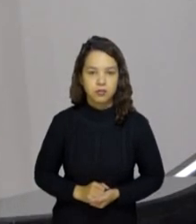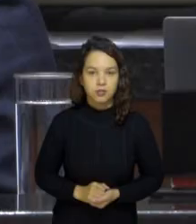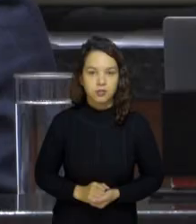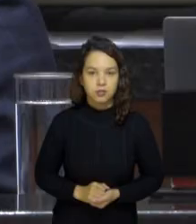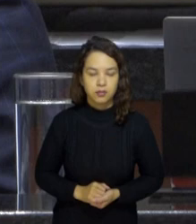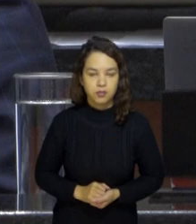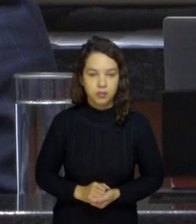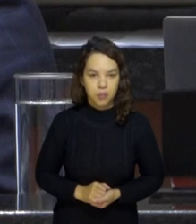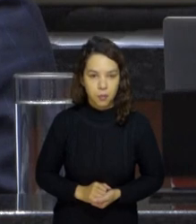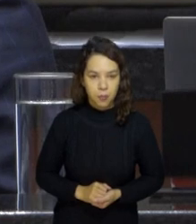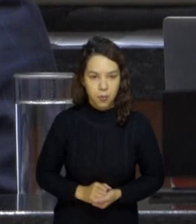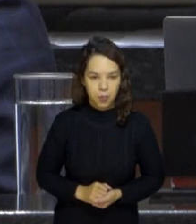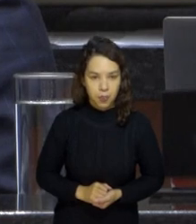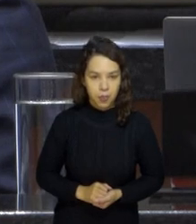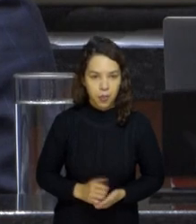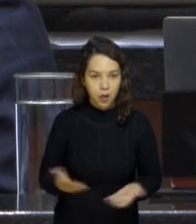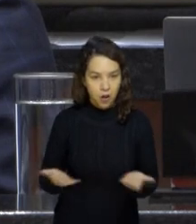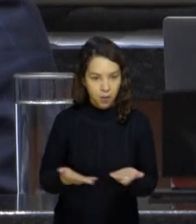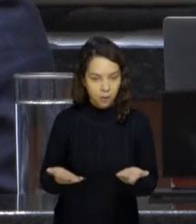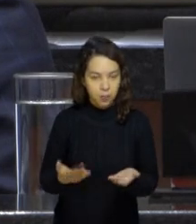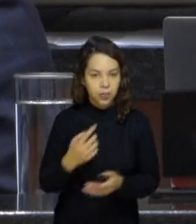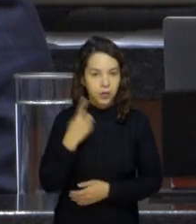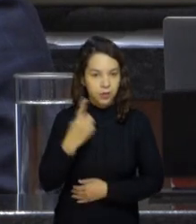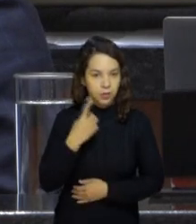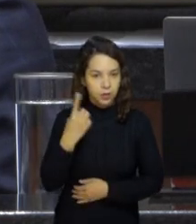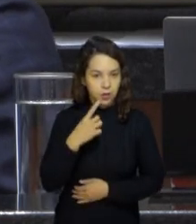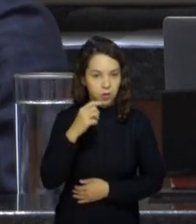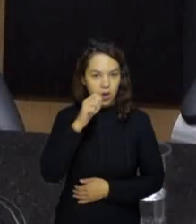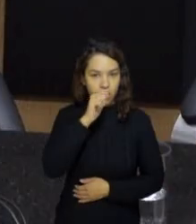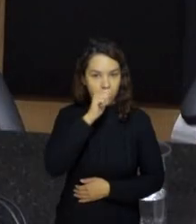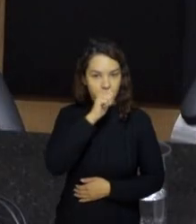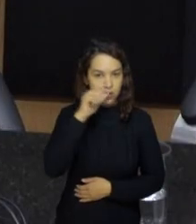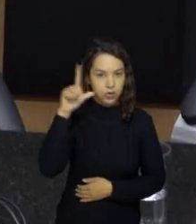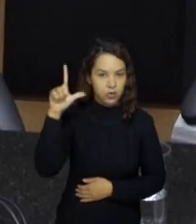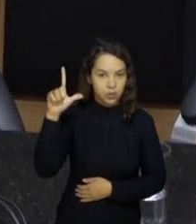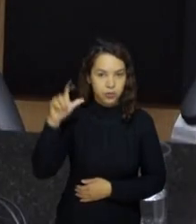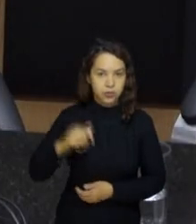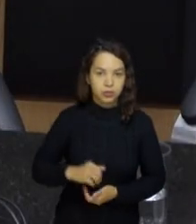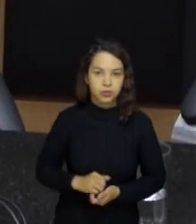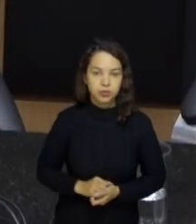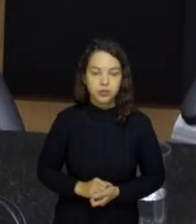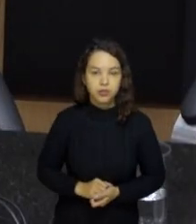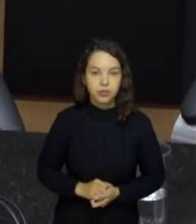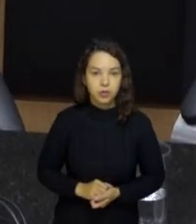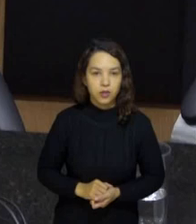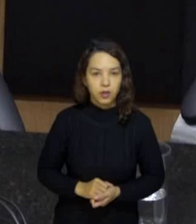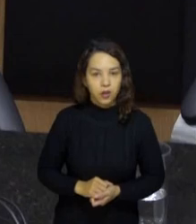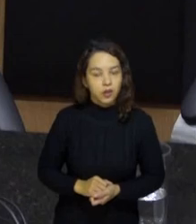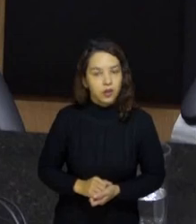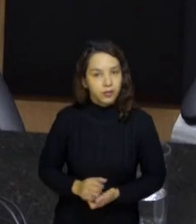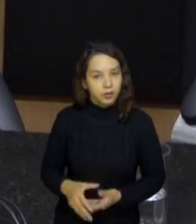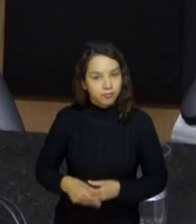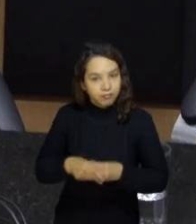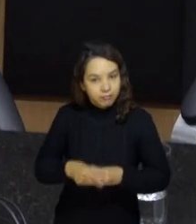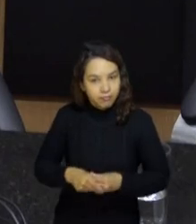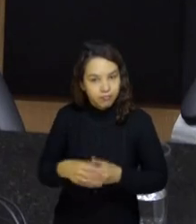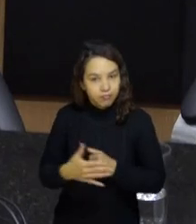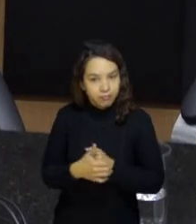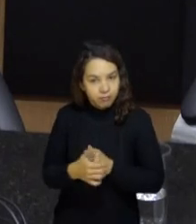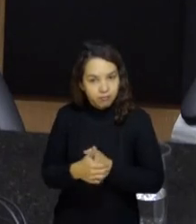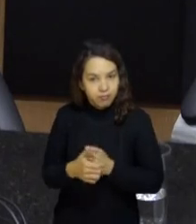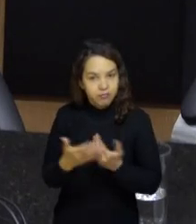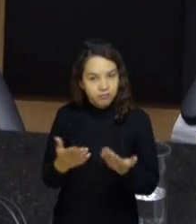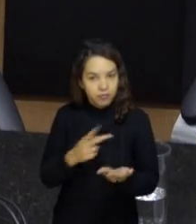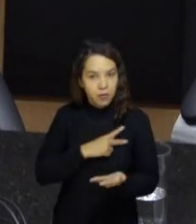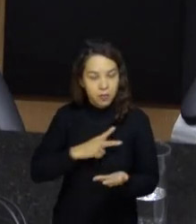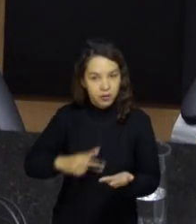Com a palavra, deputado Antídio Lunelli. Quero cumprimentar muito carinhosamente o presidente do